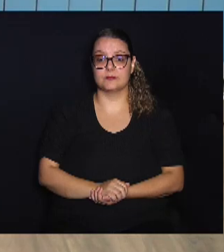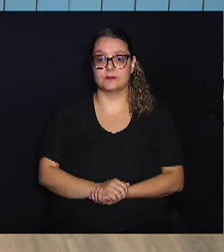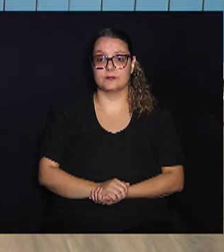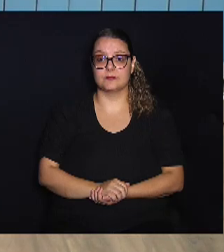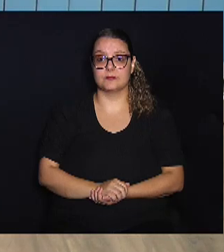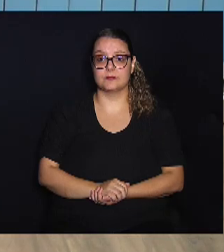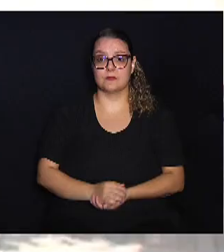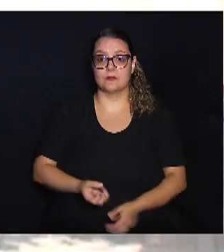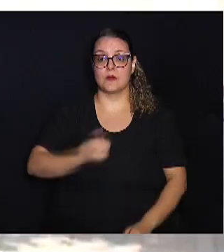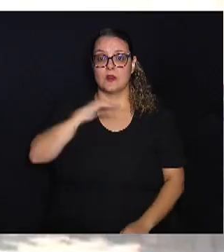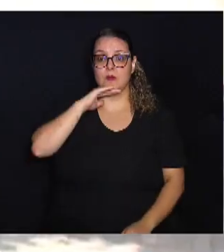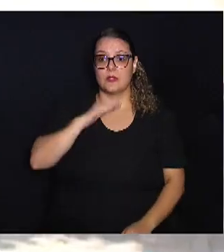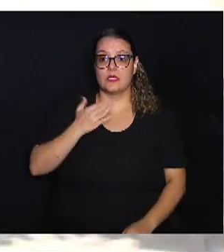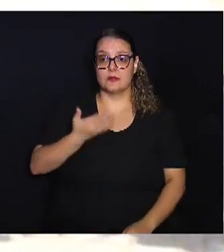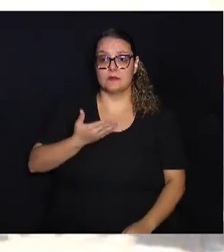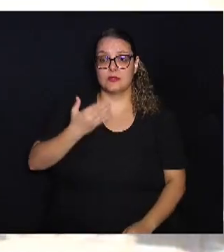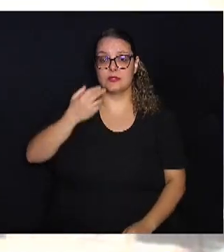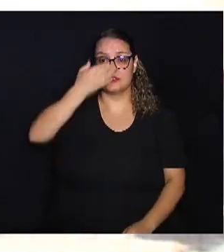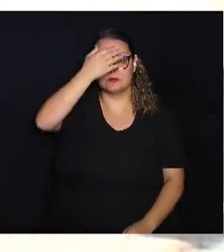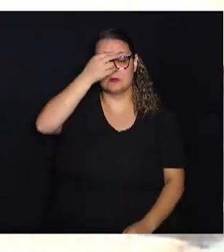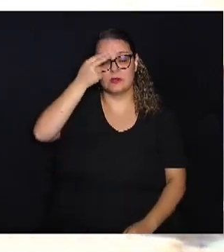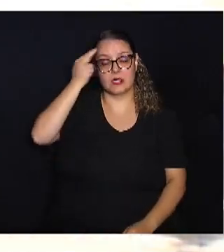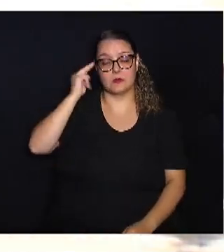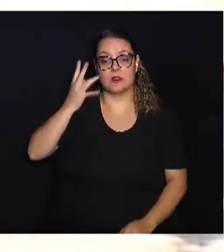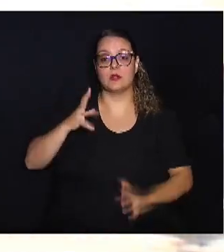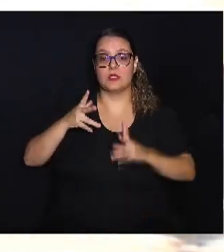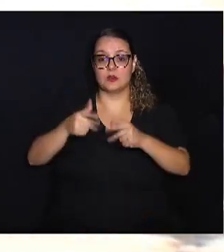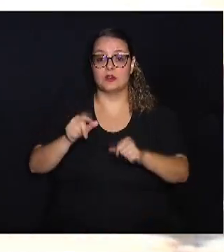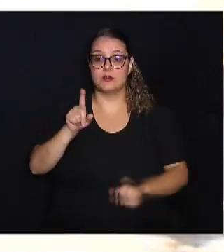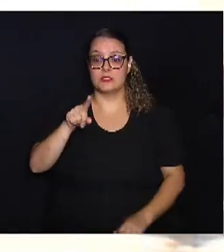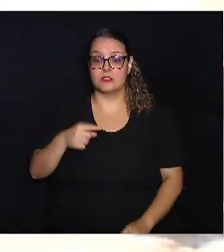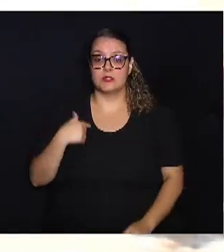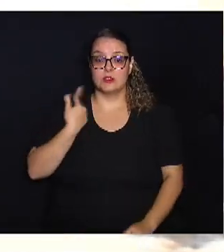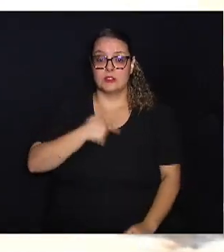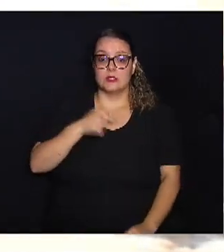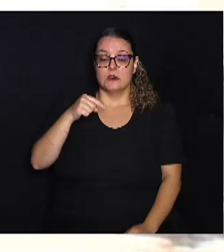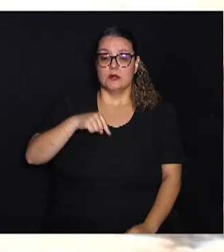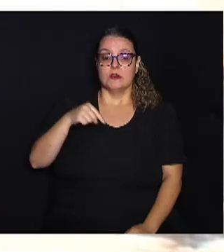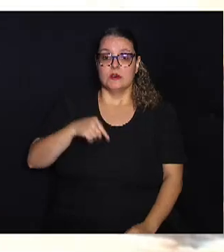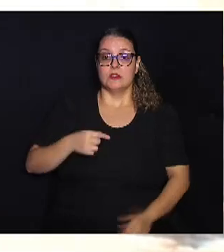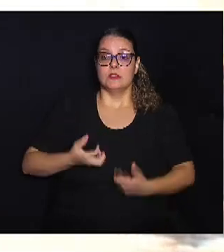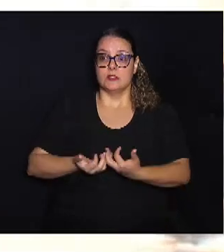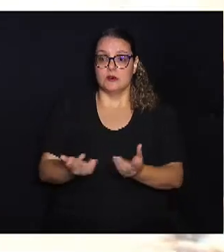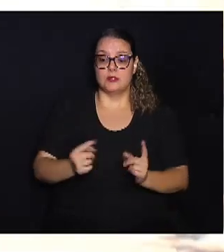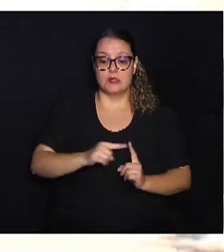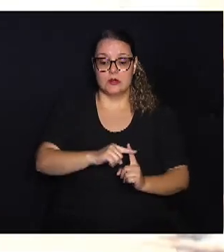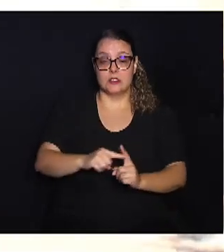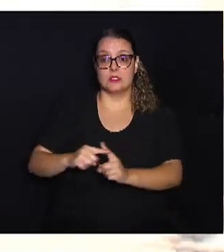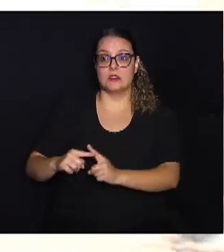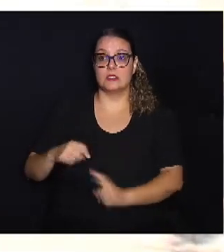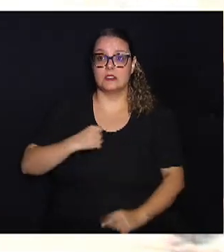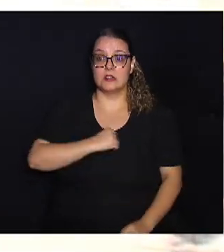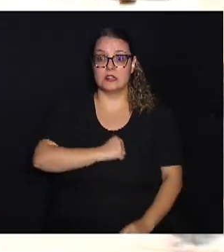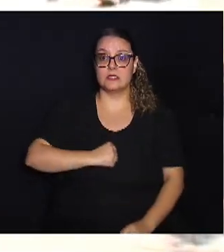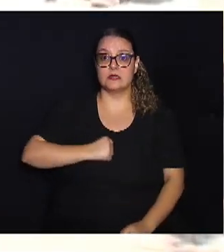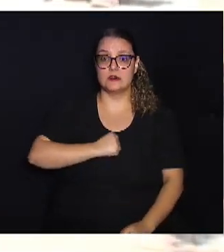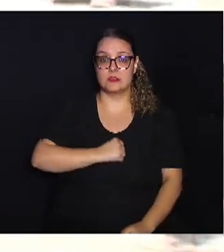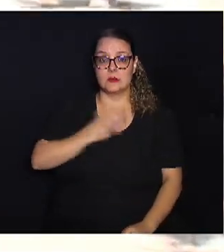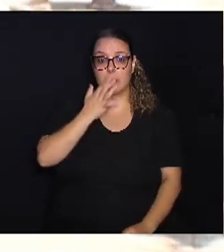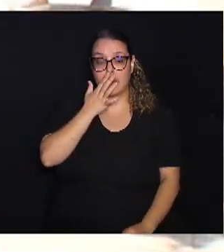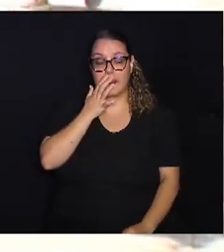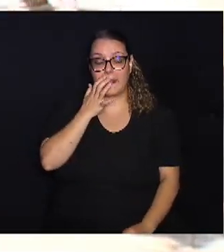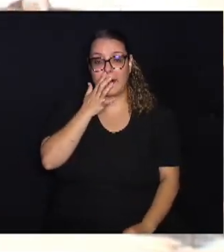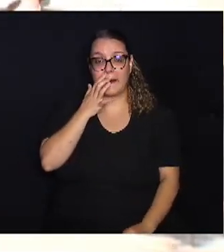Boa tarde para você, Gabriel. Boa tarde a todos. Isso mesmo, nós estamos aqui no Cemitério da Saudade. Cemitério